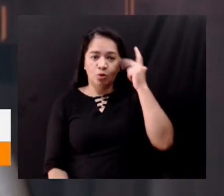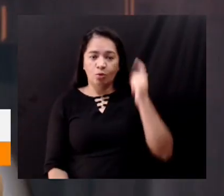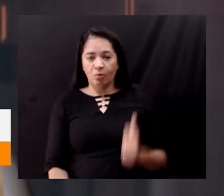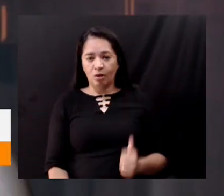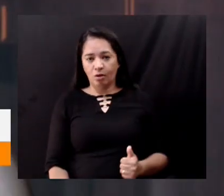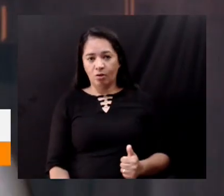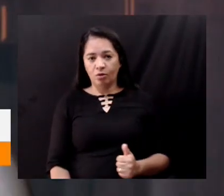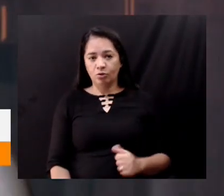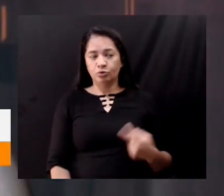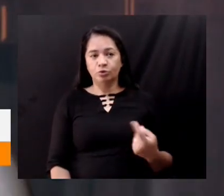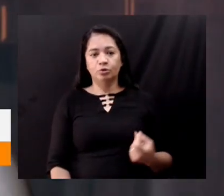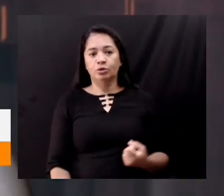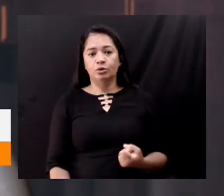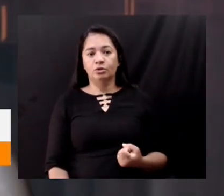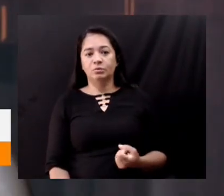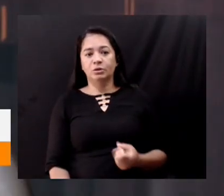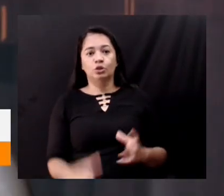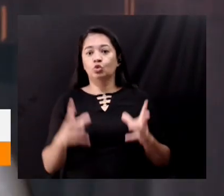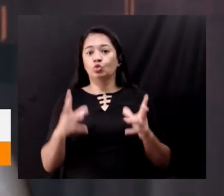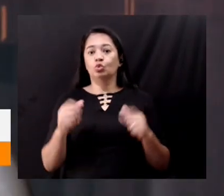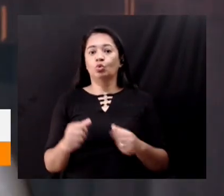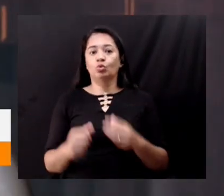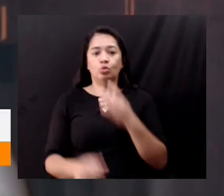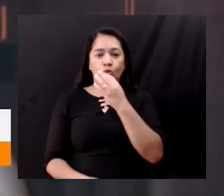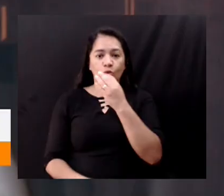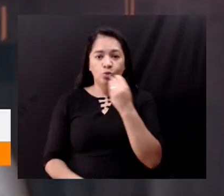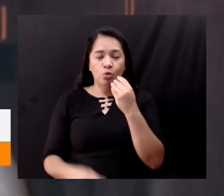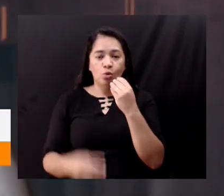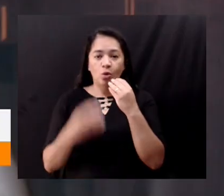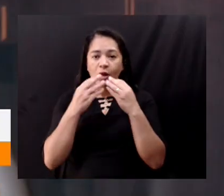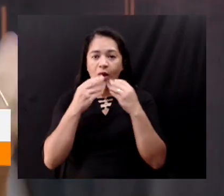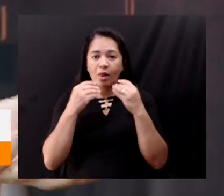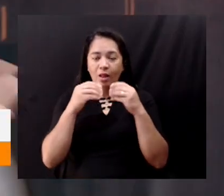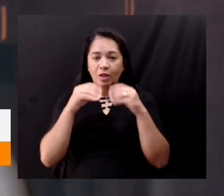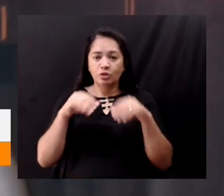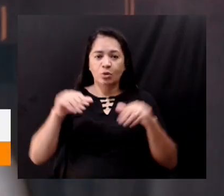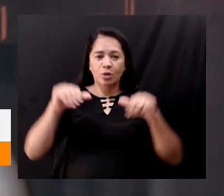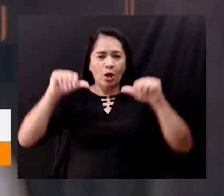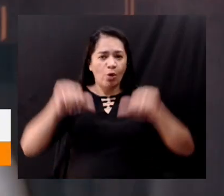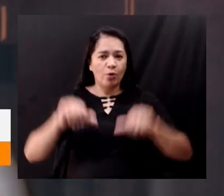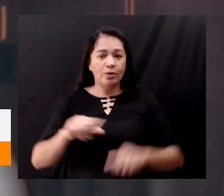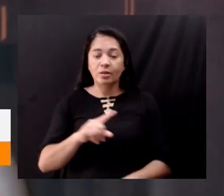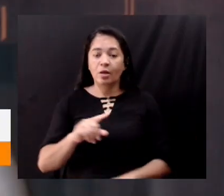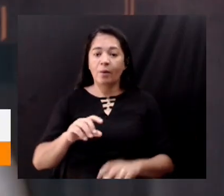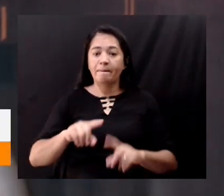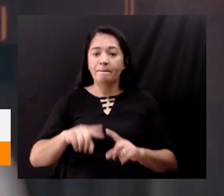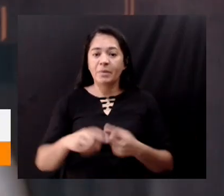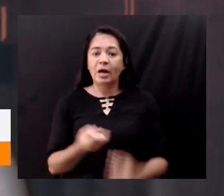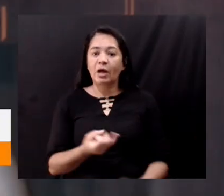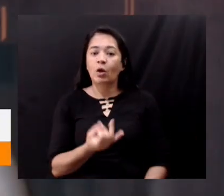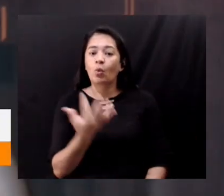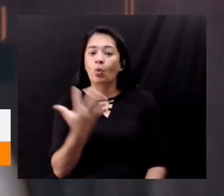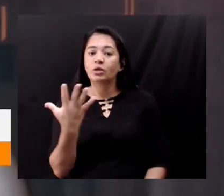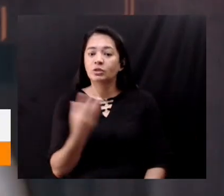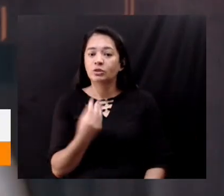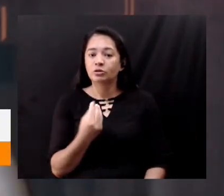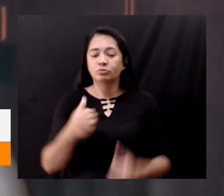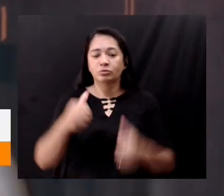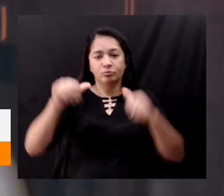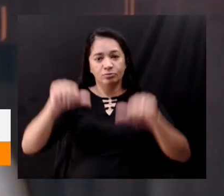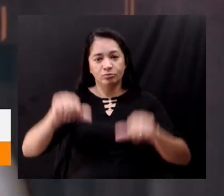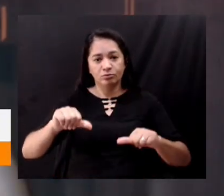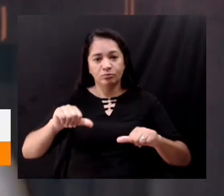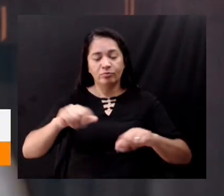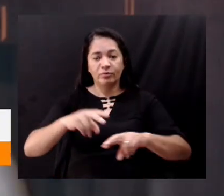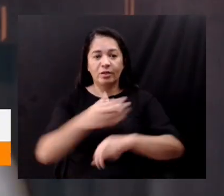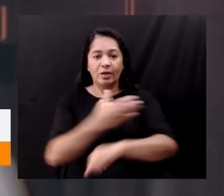de todo o açúcar é ruim. O ruim é a frequência alta e a quantidade. Mas fazendo isso, a gente cria um hábito e a pessoa se sente: meu Deus, eu preciso